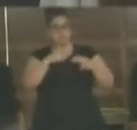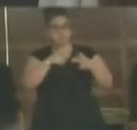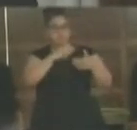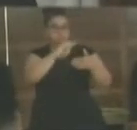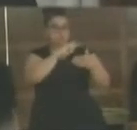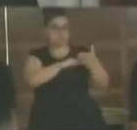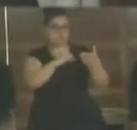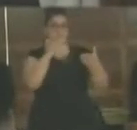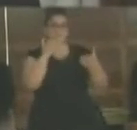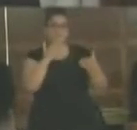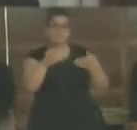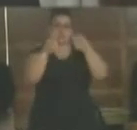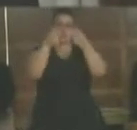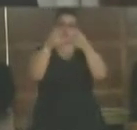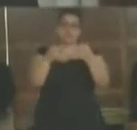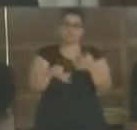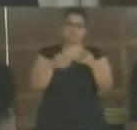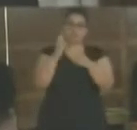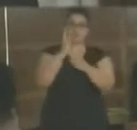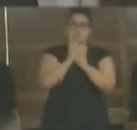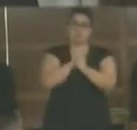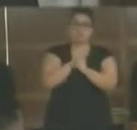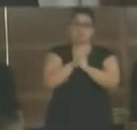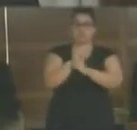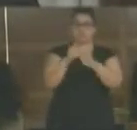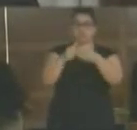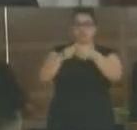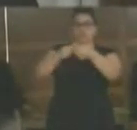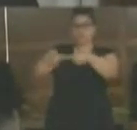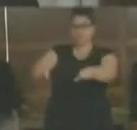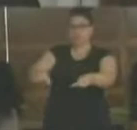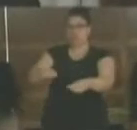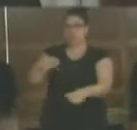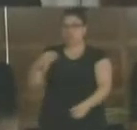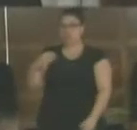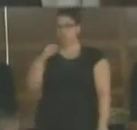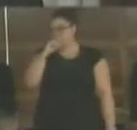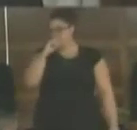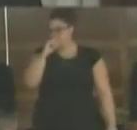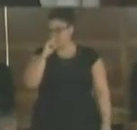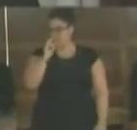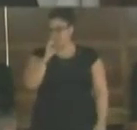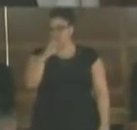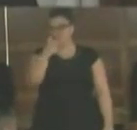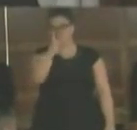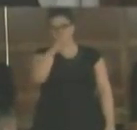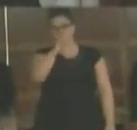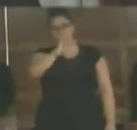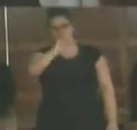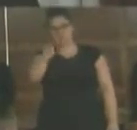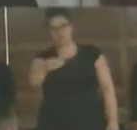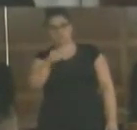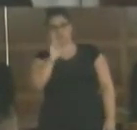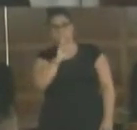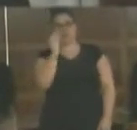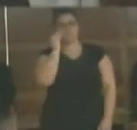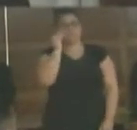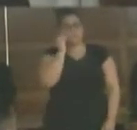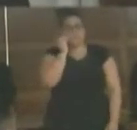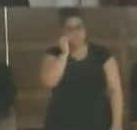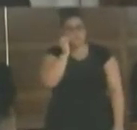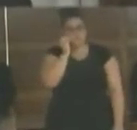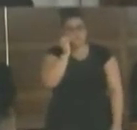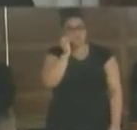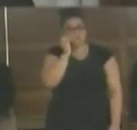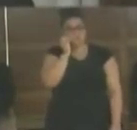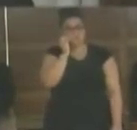que ela vem fazendo nesses 3 anos que custaram ao dinheiro do nosso imposto 20 milhões de reais, para que a nossa cidade se transforme na cidade que